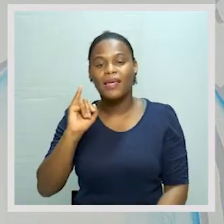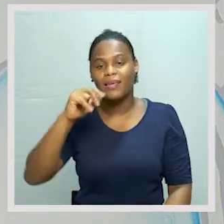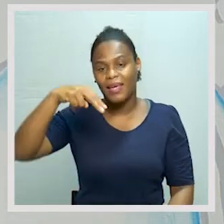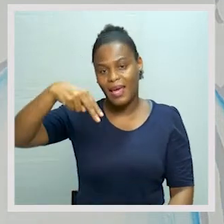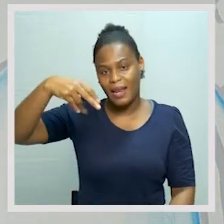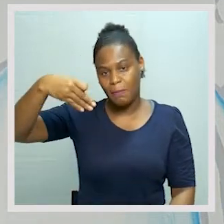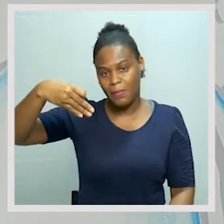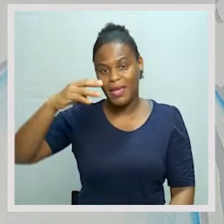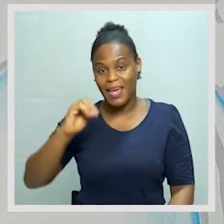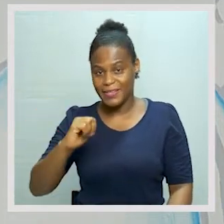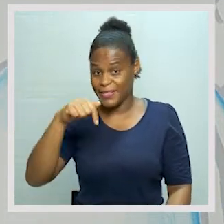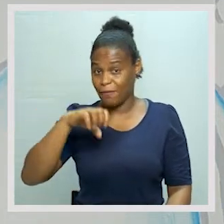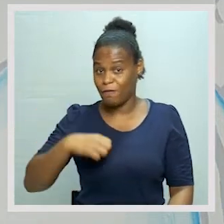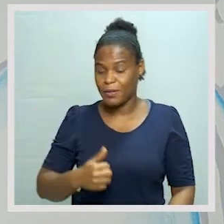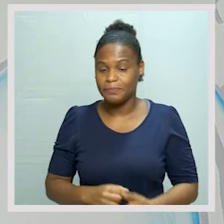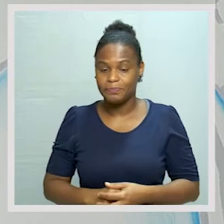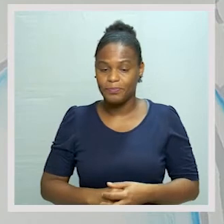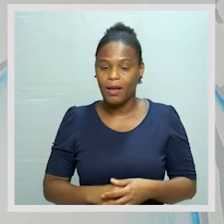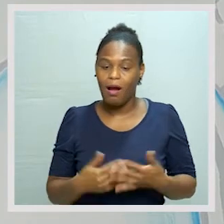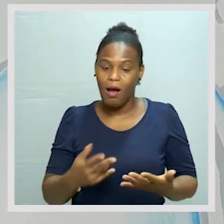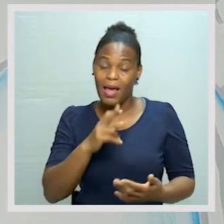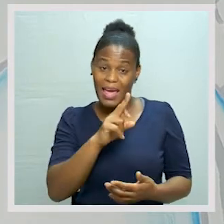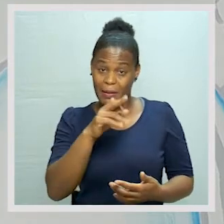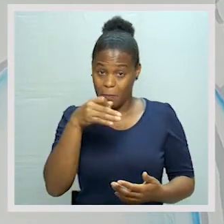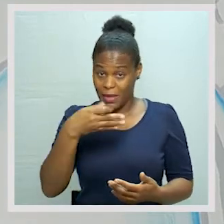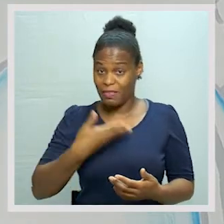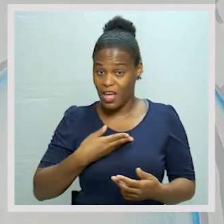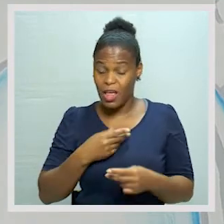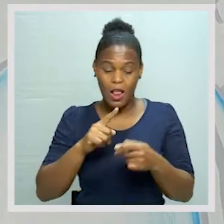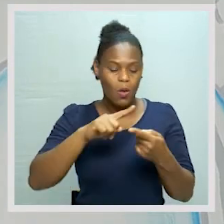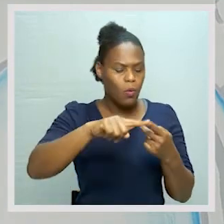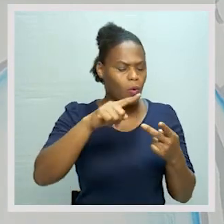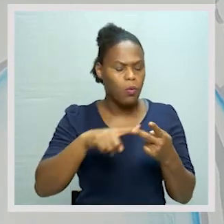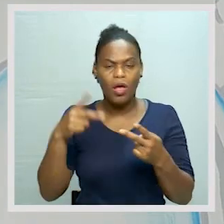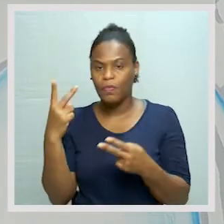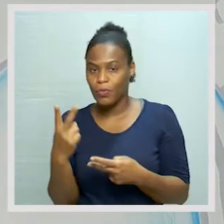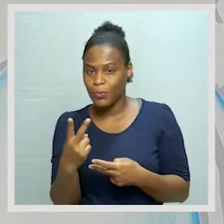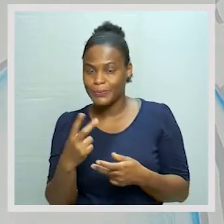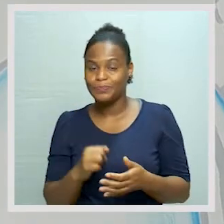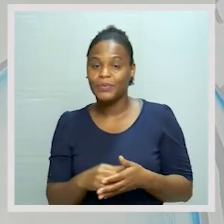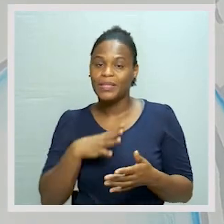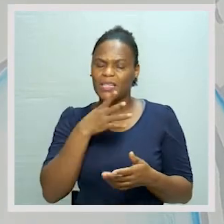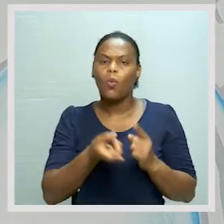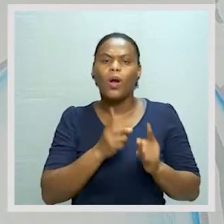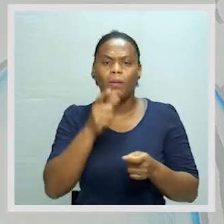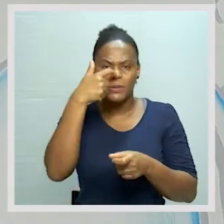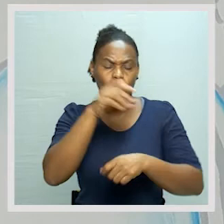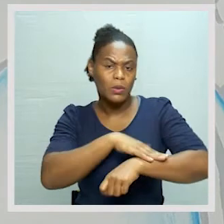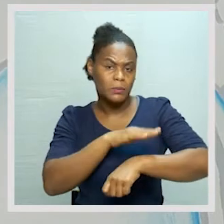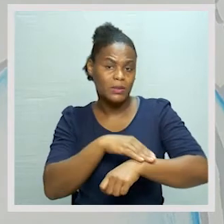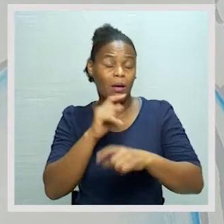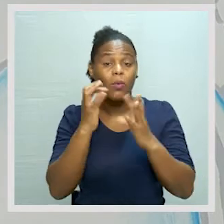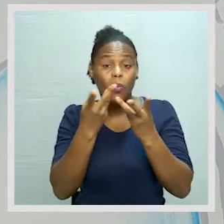O rendimento pessoal disponível tem dois destinos, ou seja, o que o agente econômico faz com o